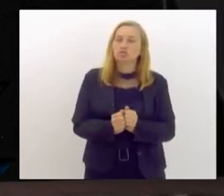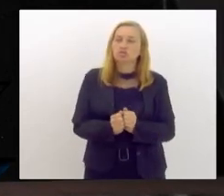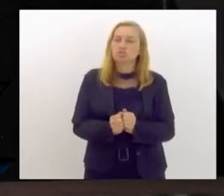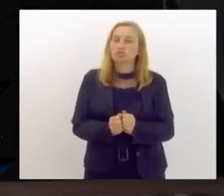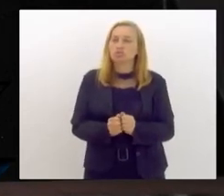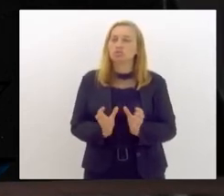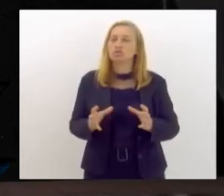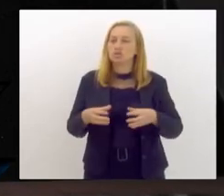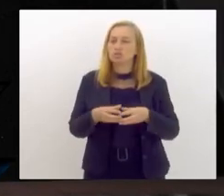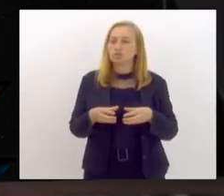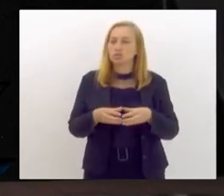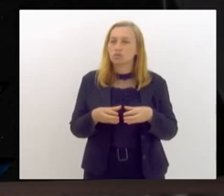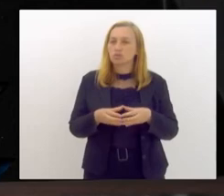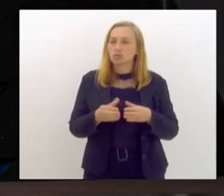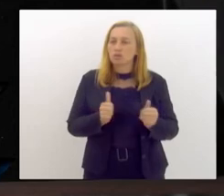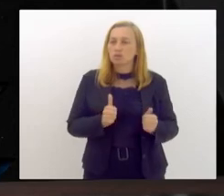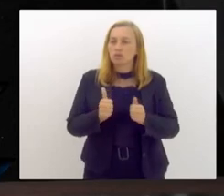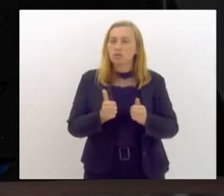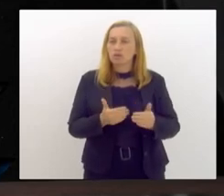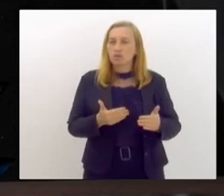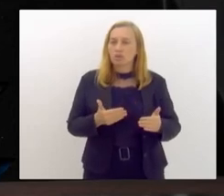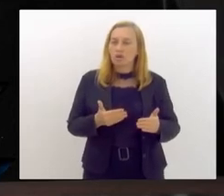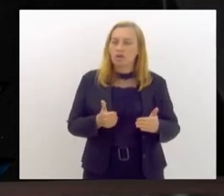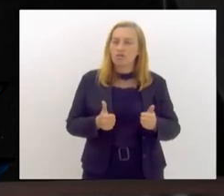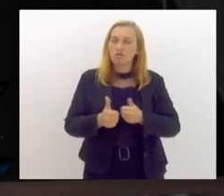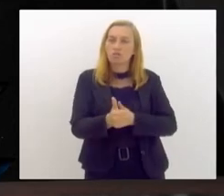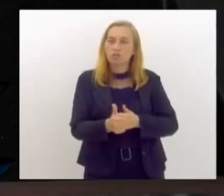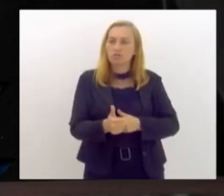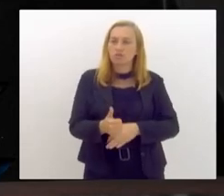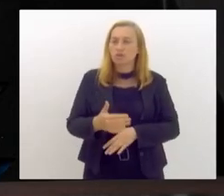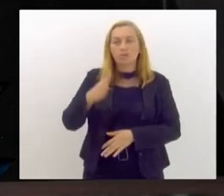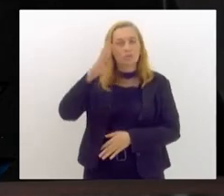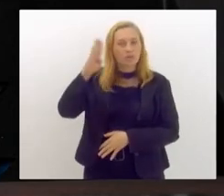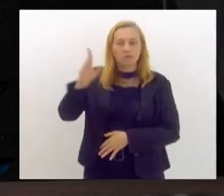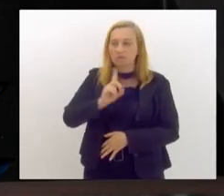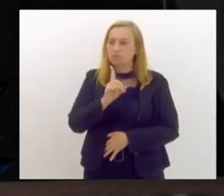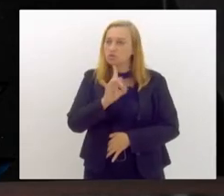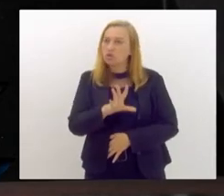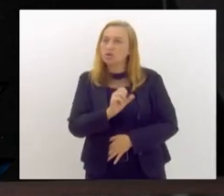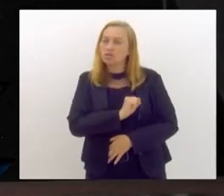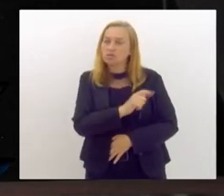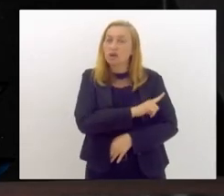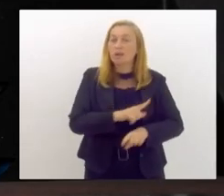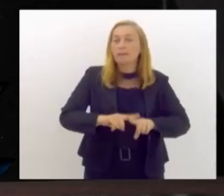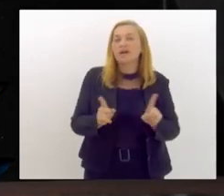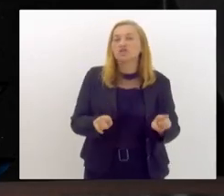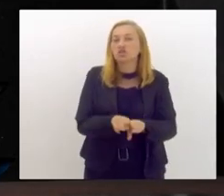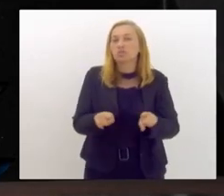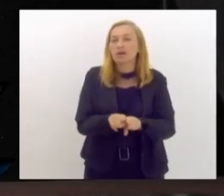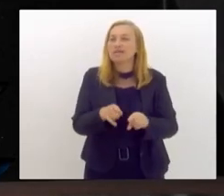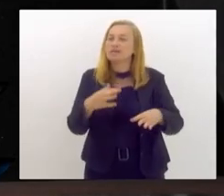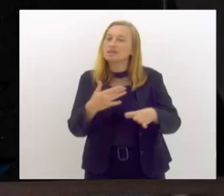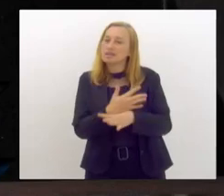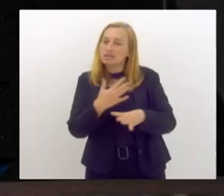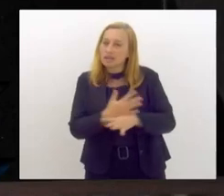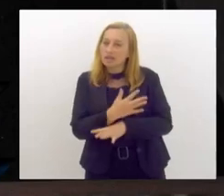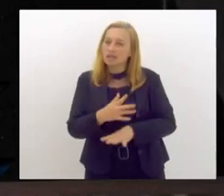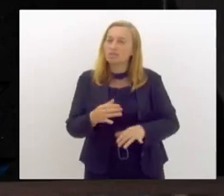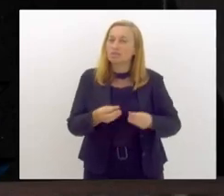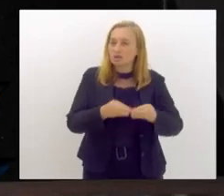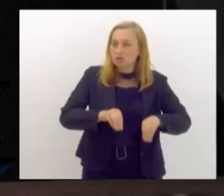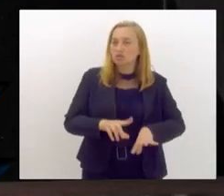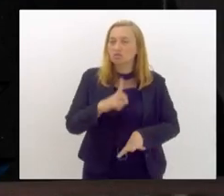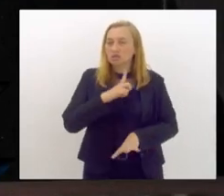frente, que é uma frente fundamental, não somente em São Gonçalo, mas também em cidades que são vítimas. Está aqui o